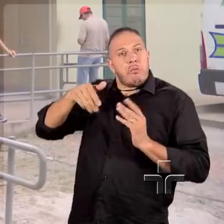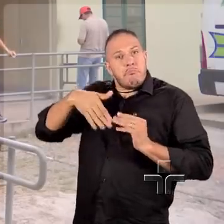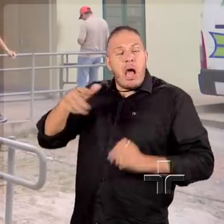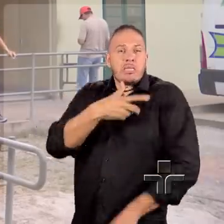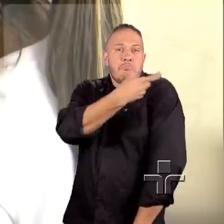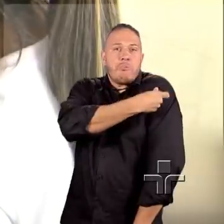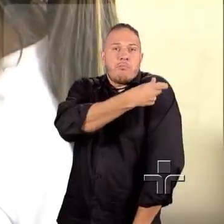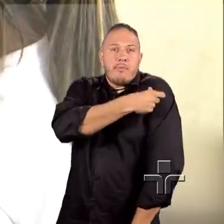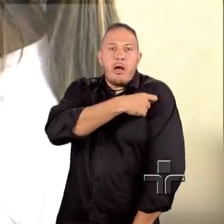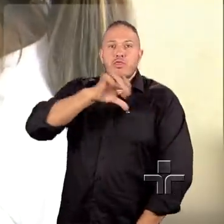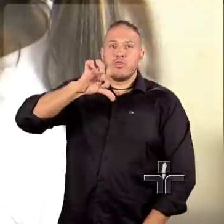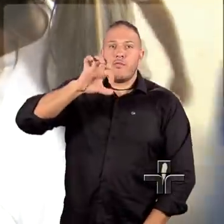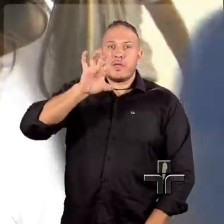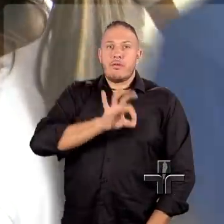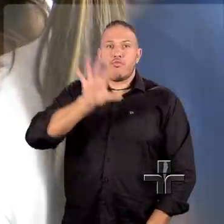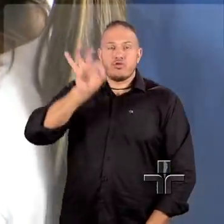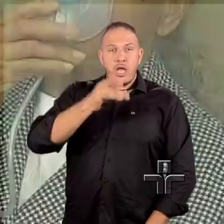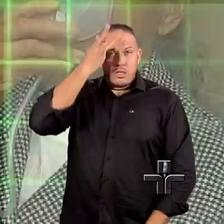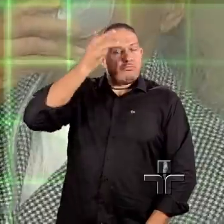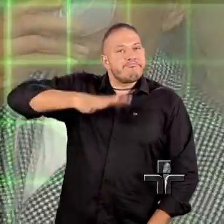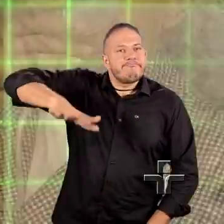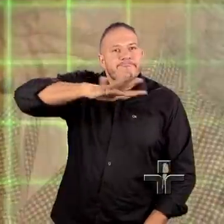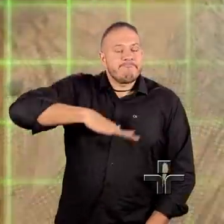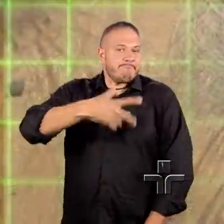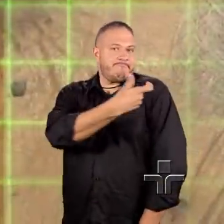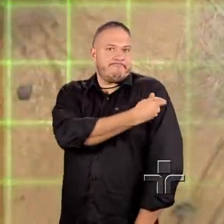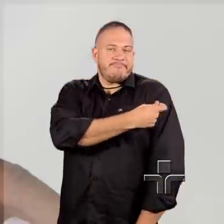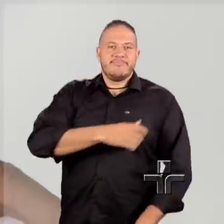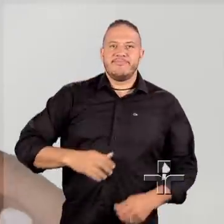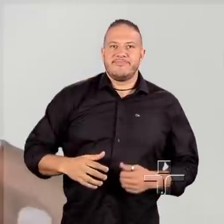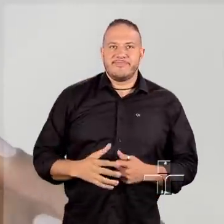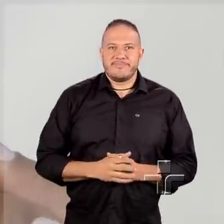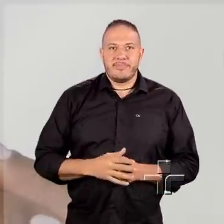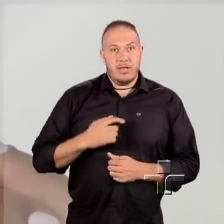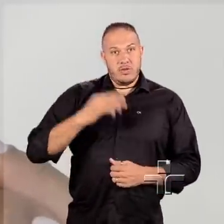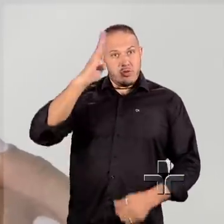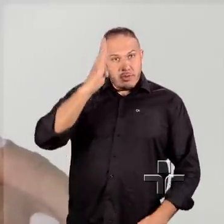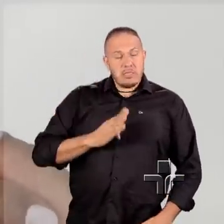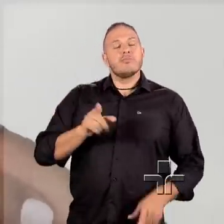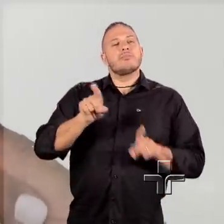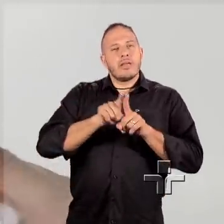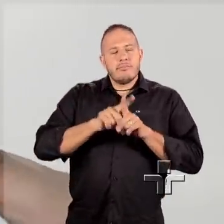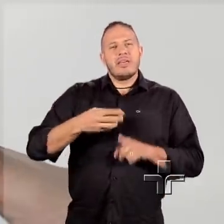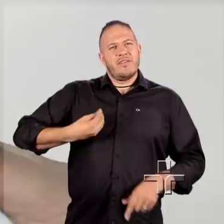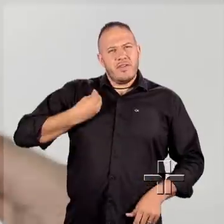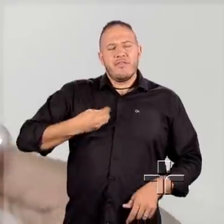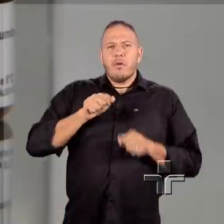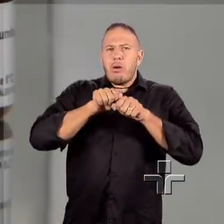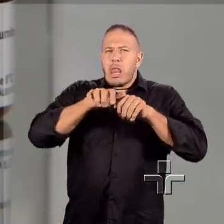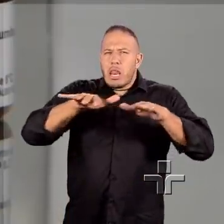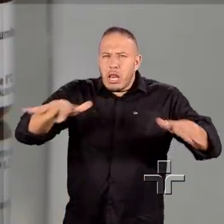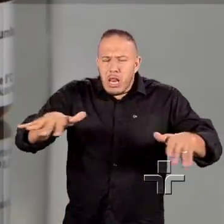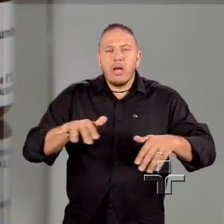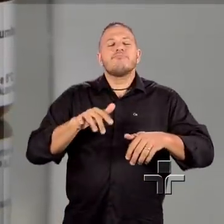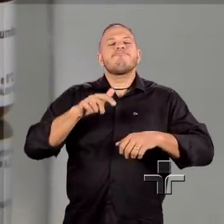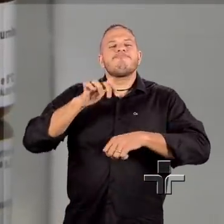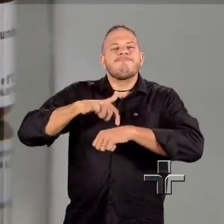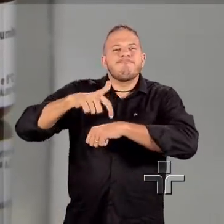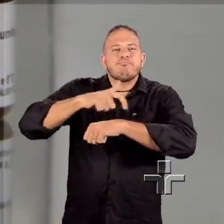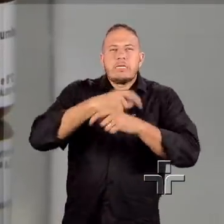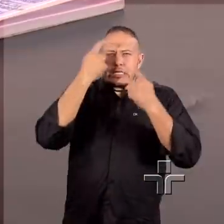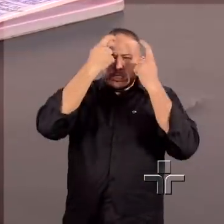vacinar 90% do público-alvo. O Brasil também viveu o surto de sarampo, com 10